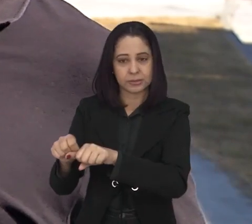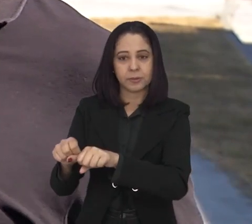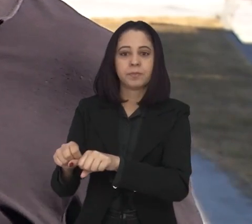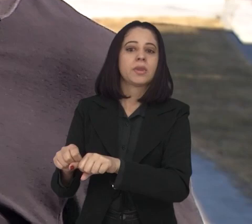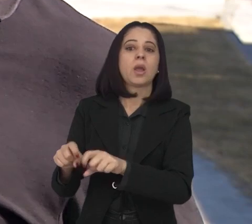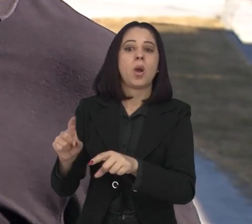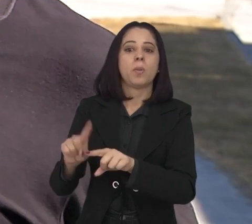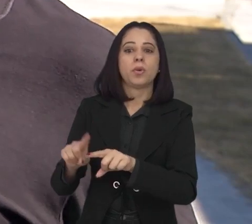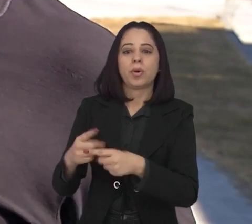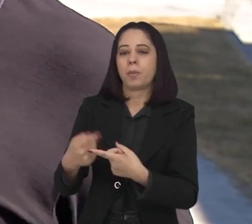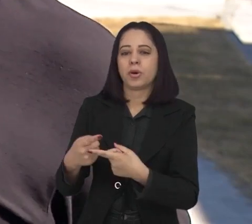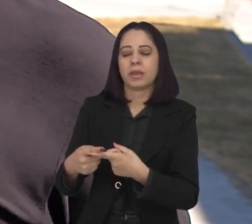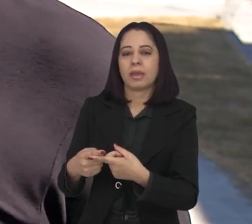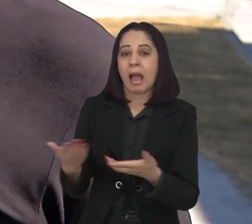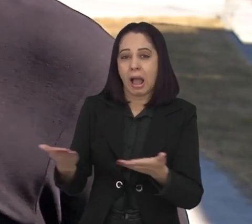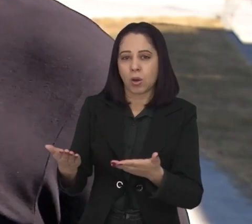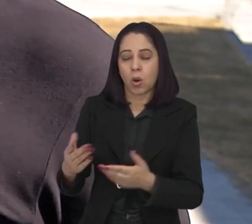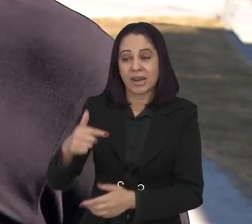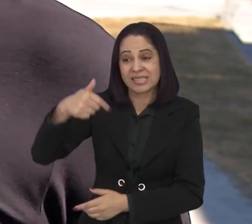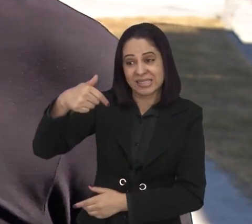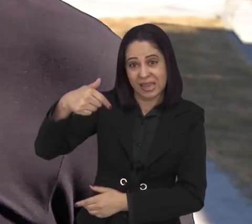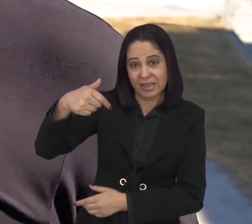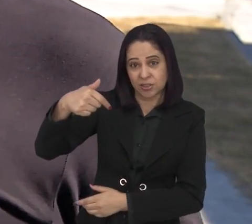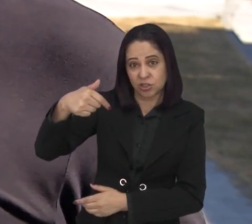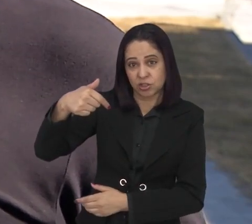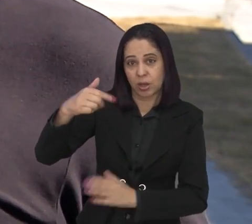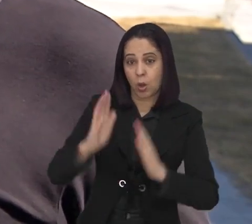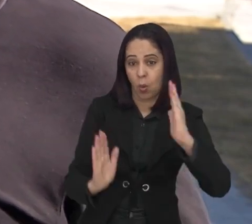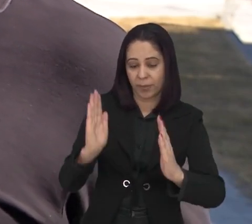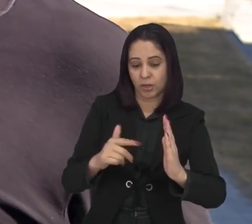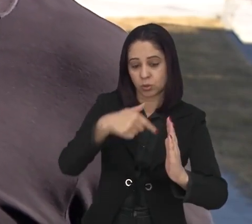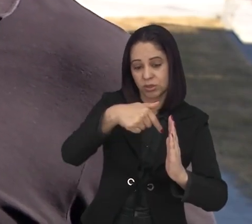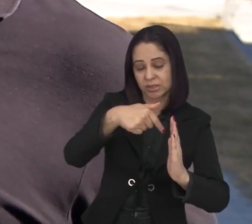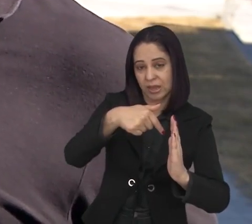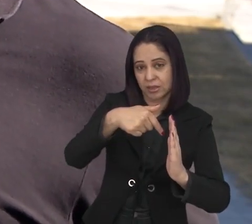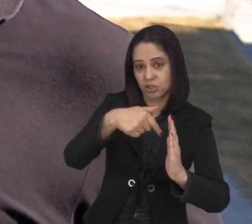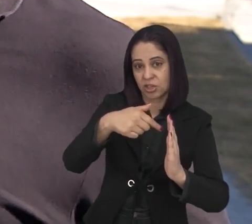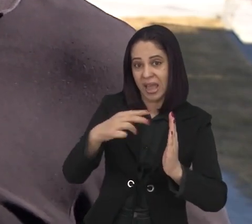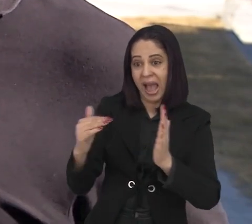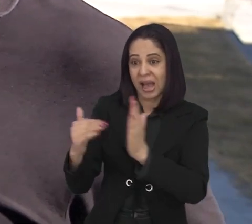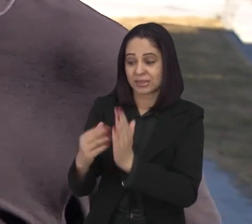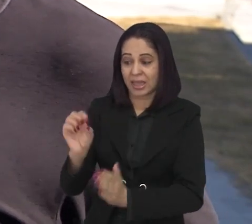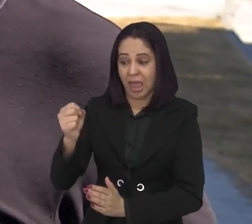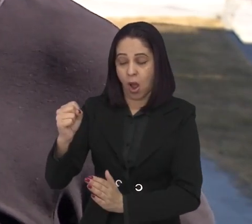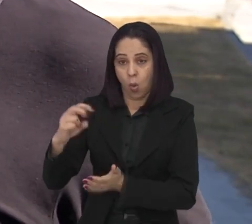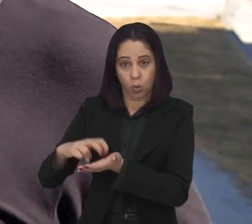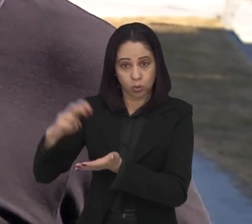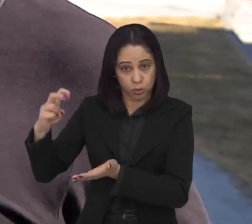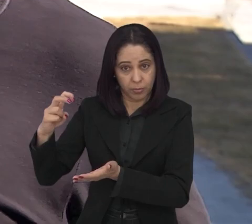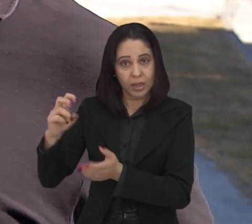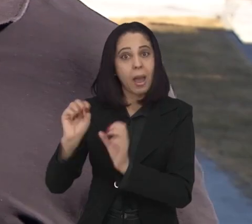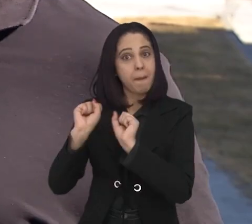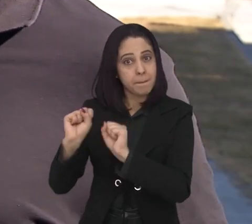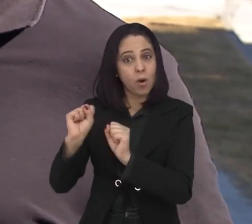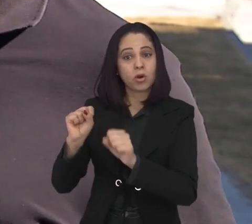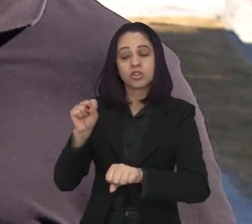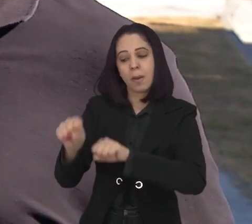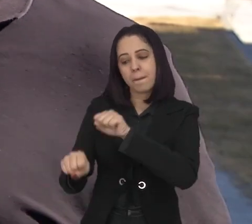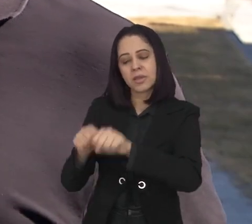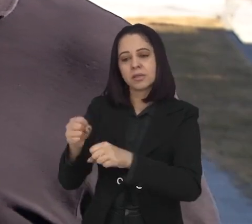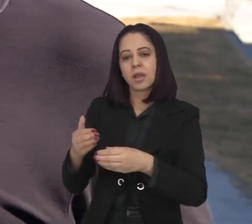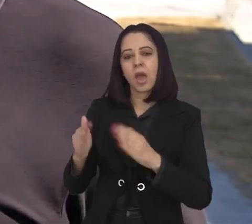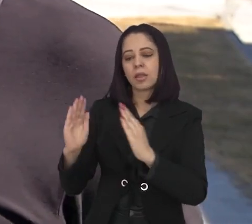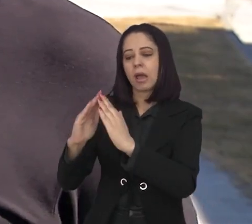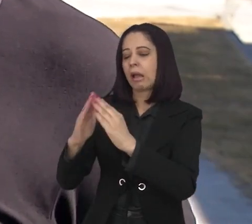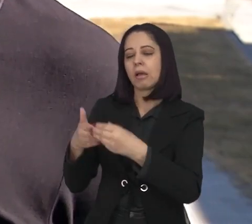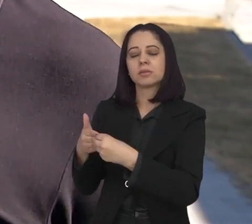no período das 19 horas às 8 da manhã, que é o período de pernoite, as pessoas usuárias do transporte público poderão pegar a bicicleta e levar